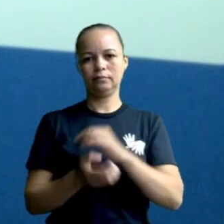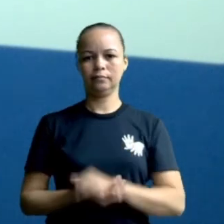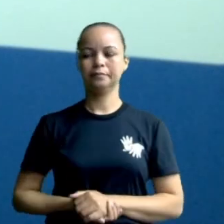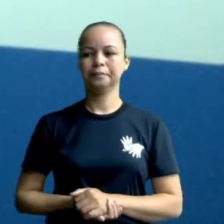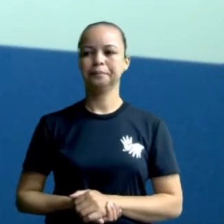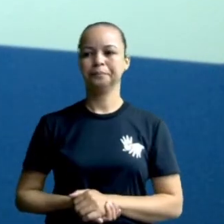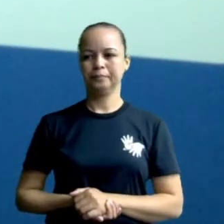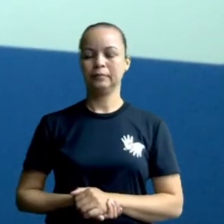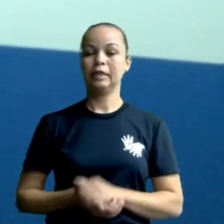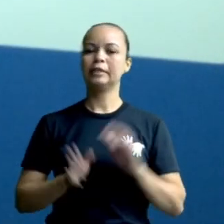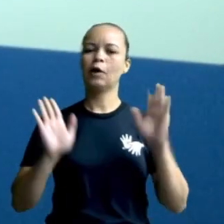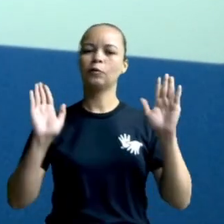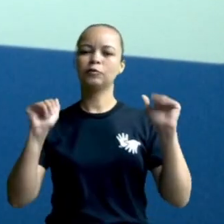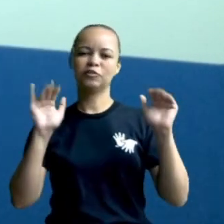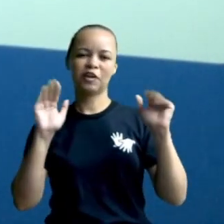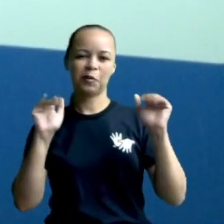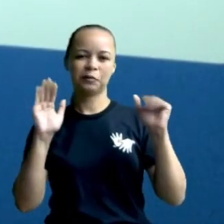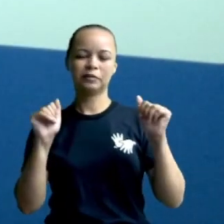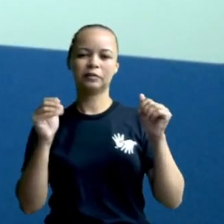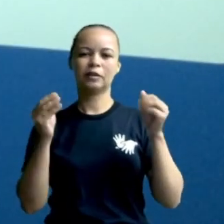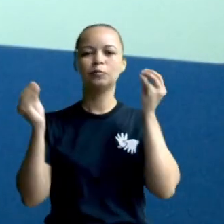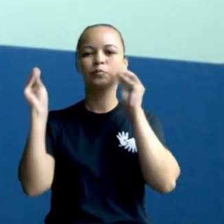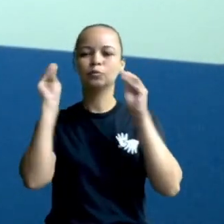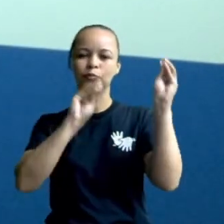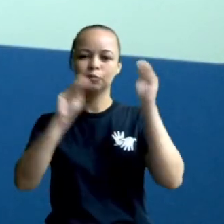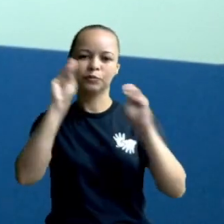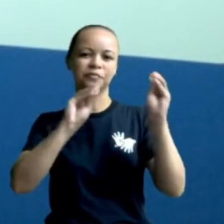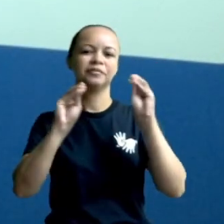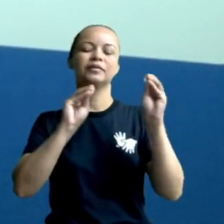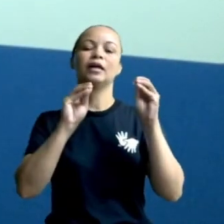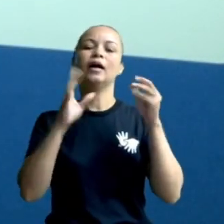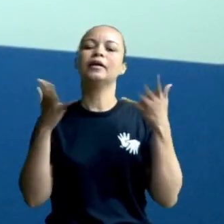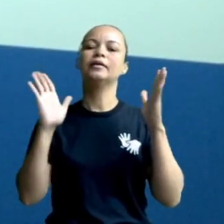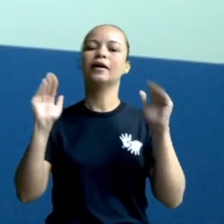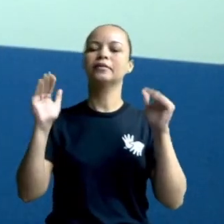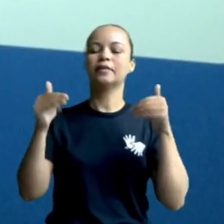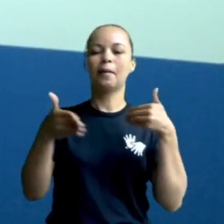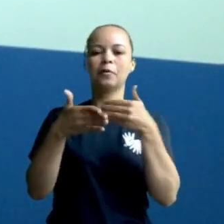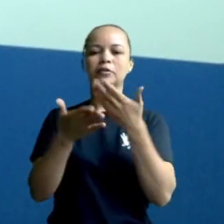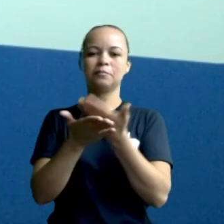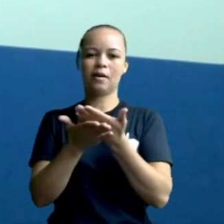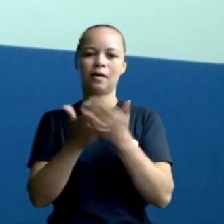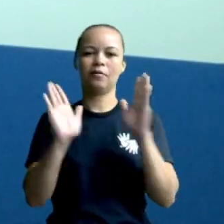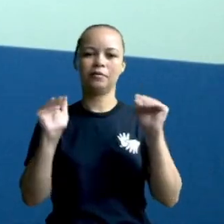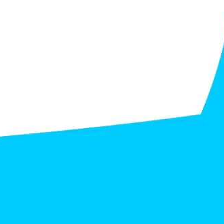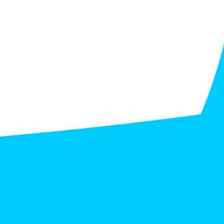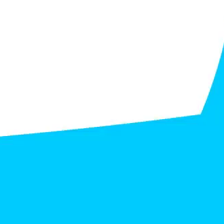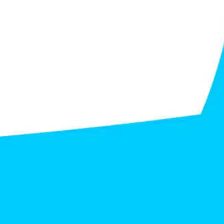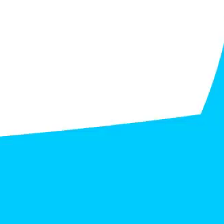meninos, tchauzinho, beijinho e até a próxima aula!